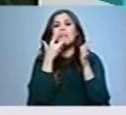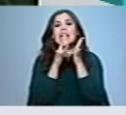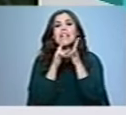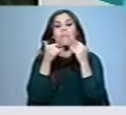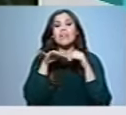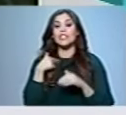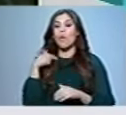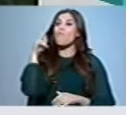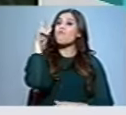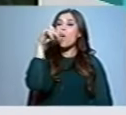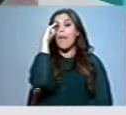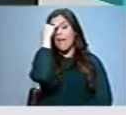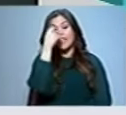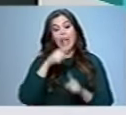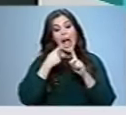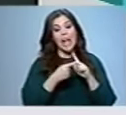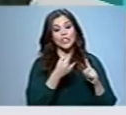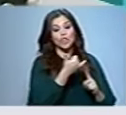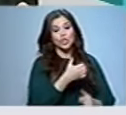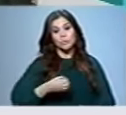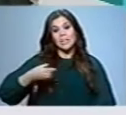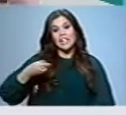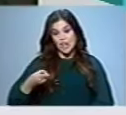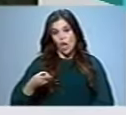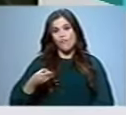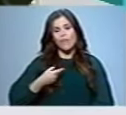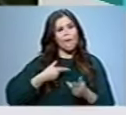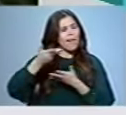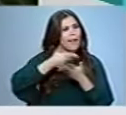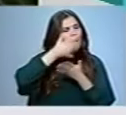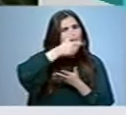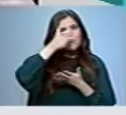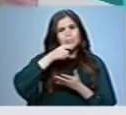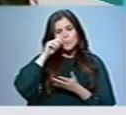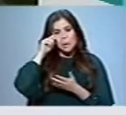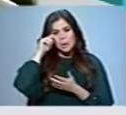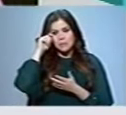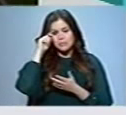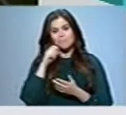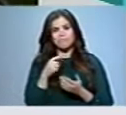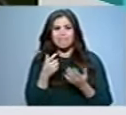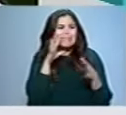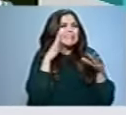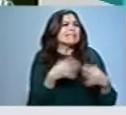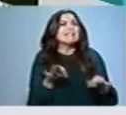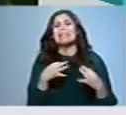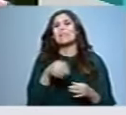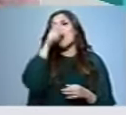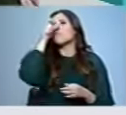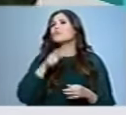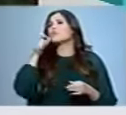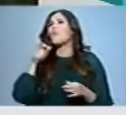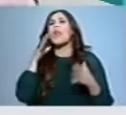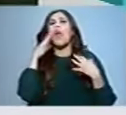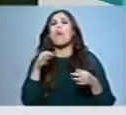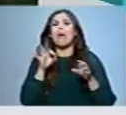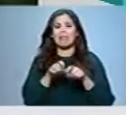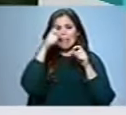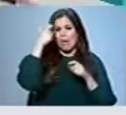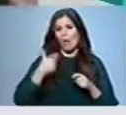à Índia em 2009, estava a privar com pessoas que eram de carne e osso, como eu, que não tinha nada especial, como eu não tenho nada especial. Sim. Mas, no entanto,